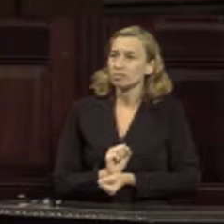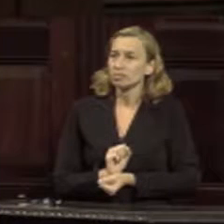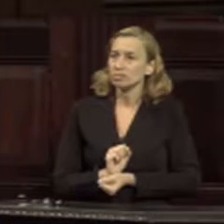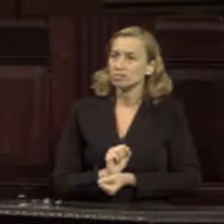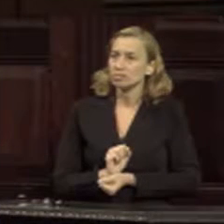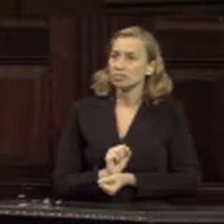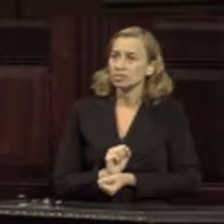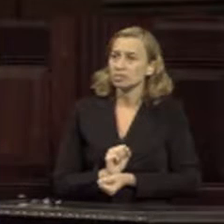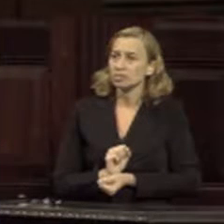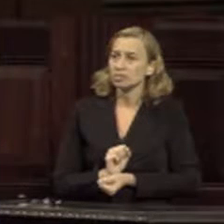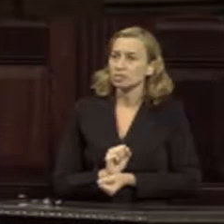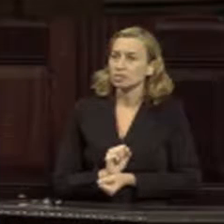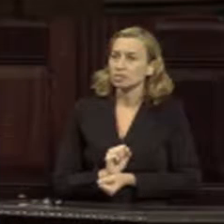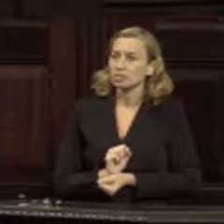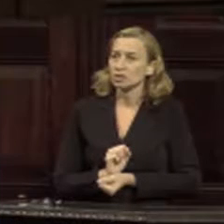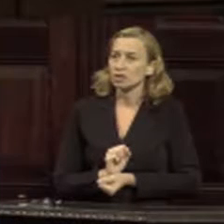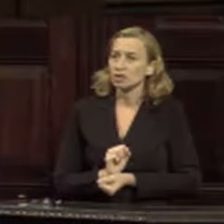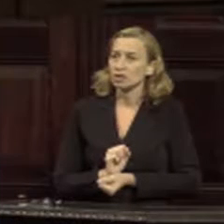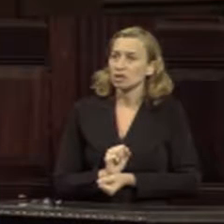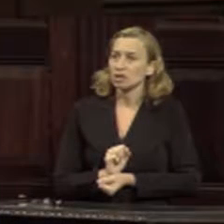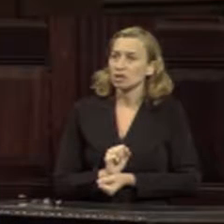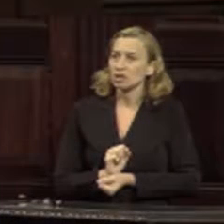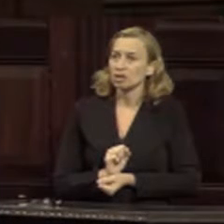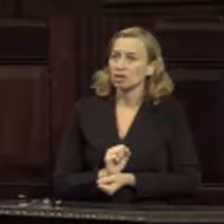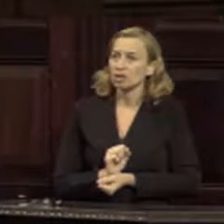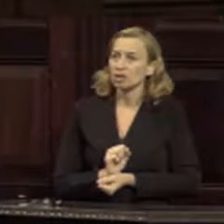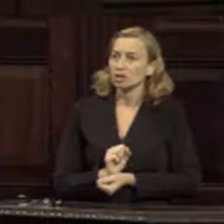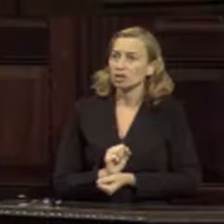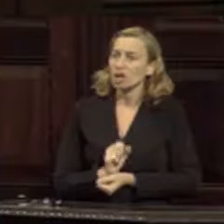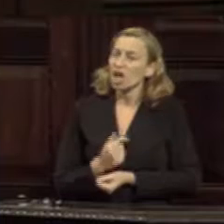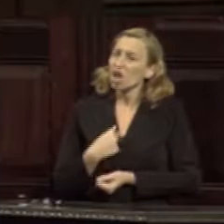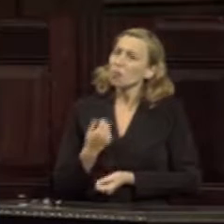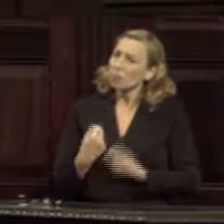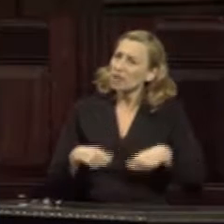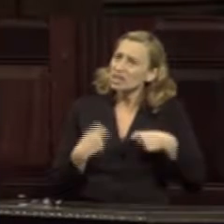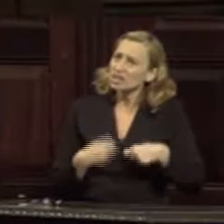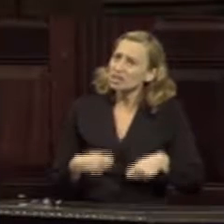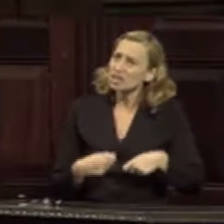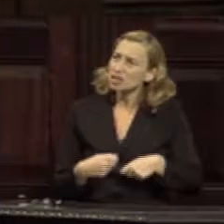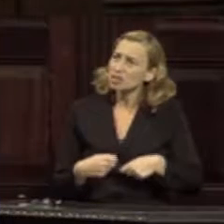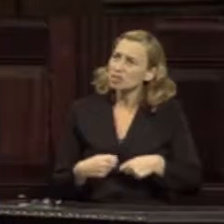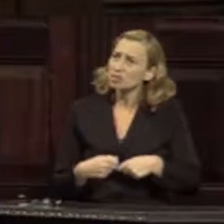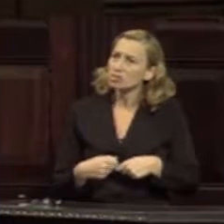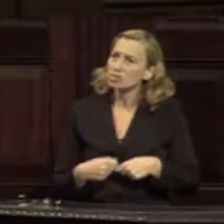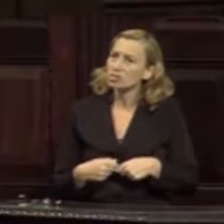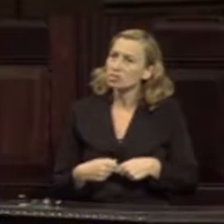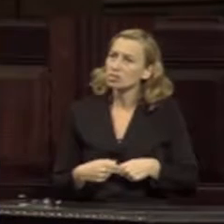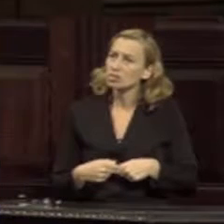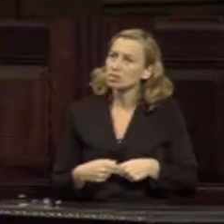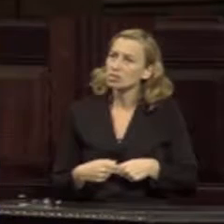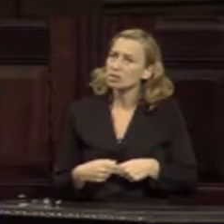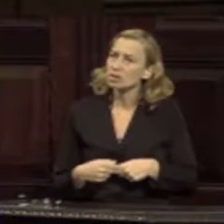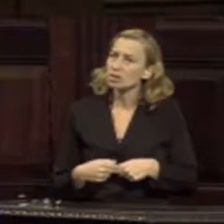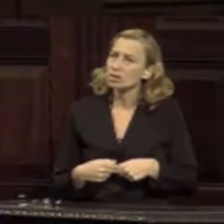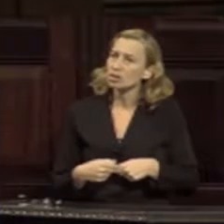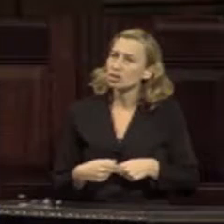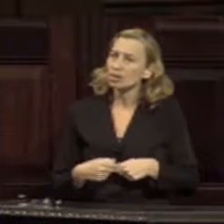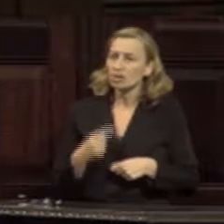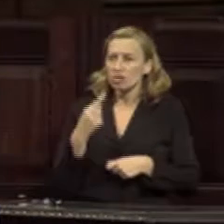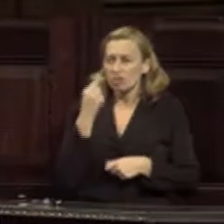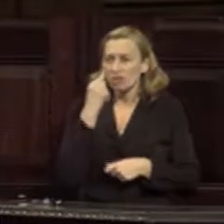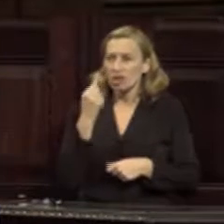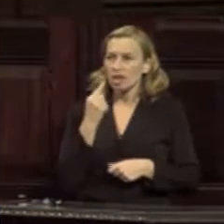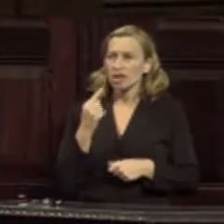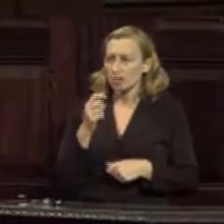nem para o meu município. Mas eu preciso ouvir as caravanas de prefeitos e